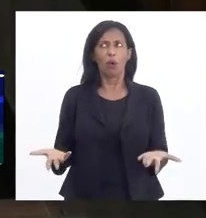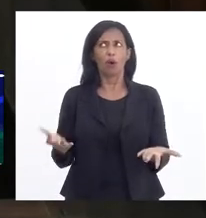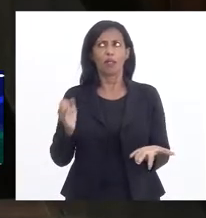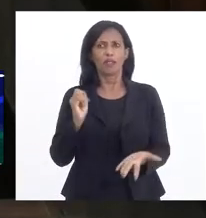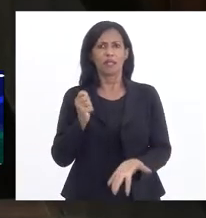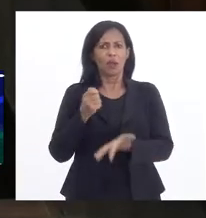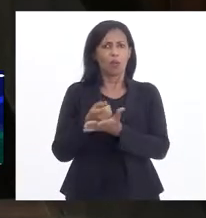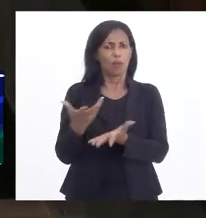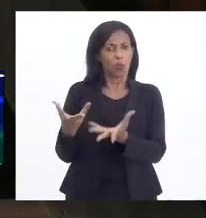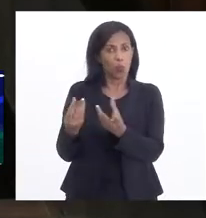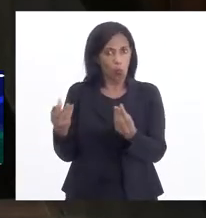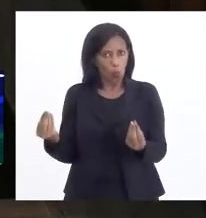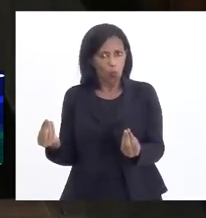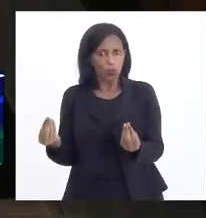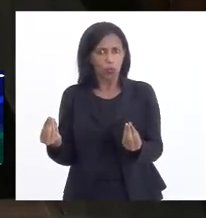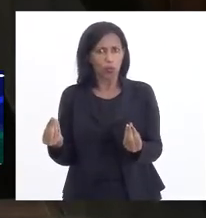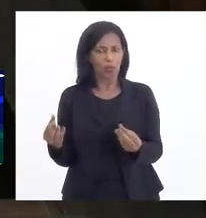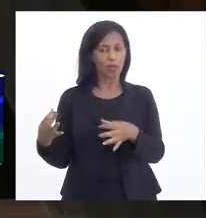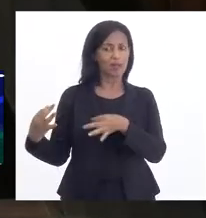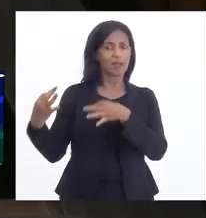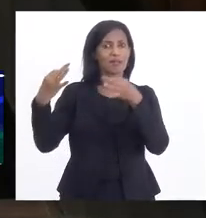grande escala,